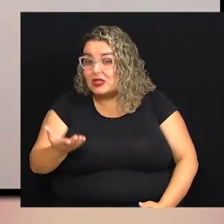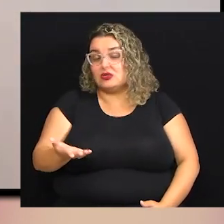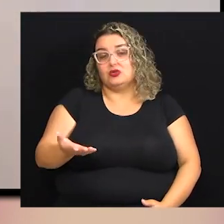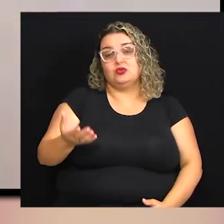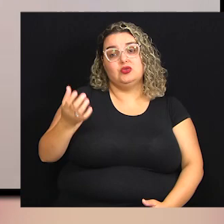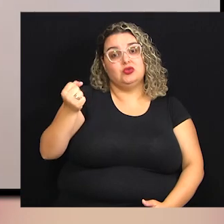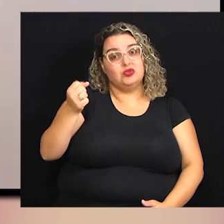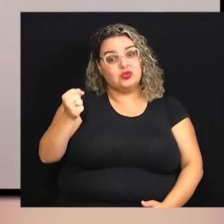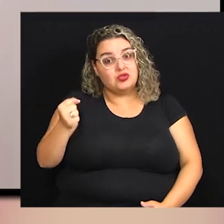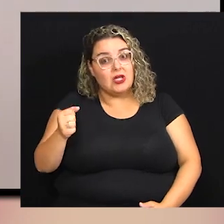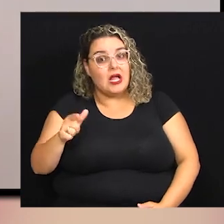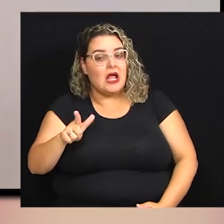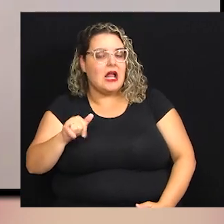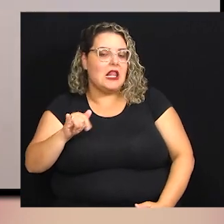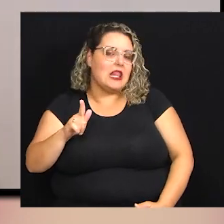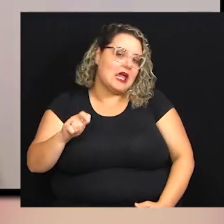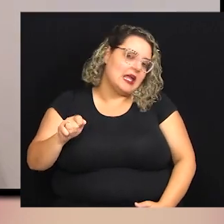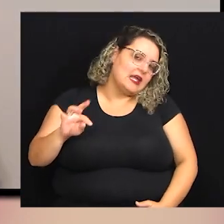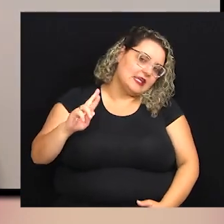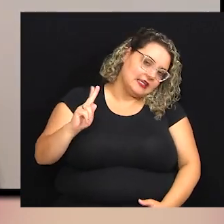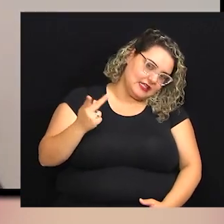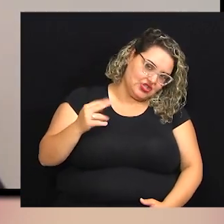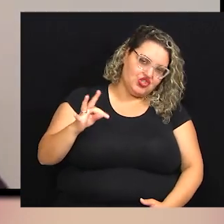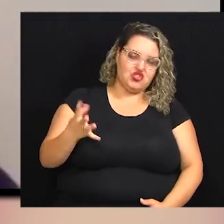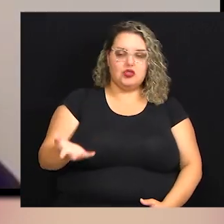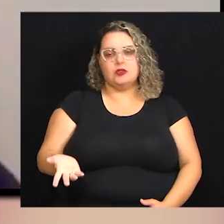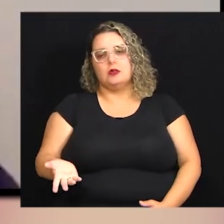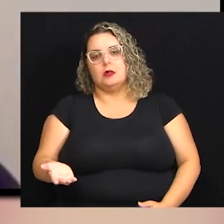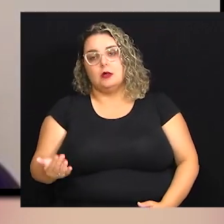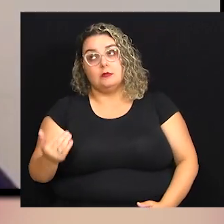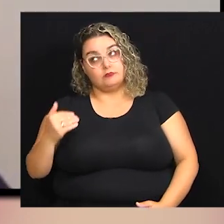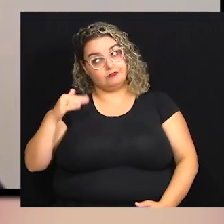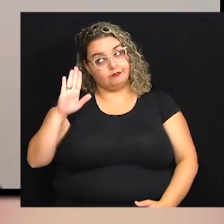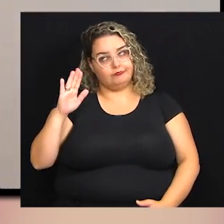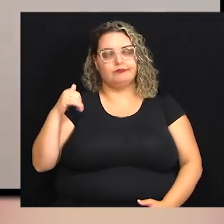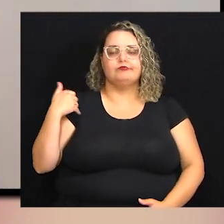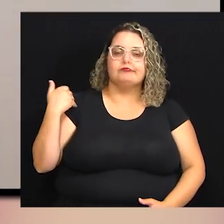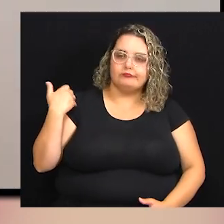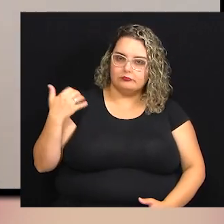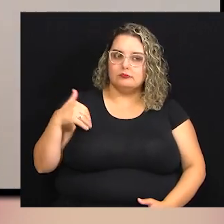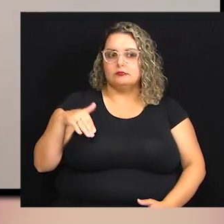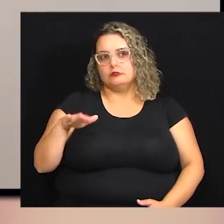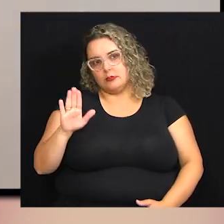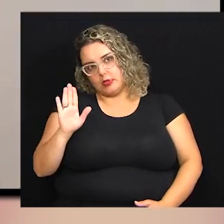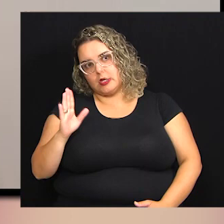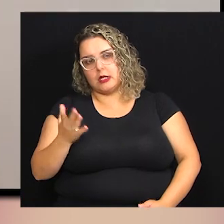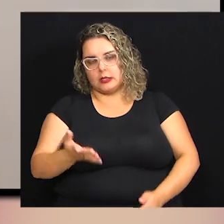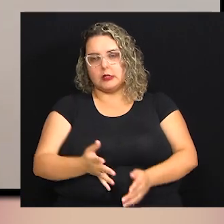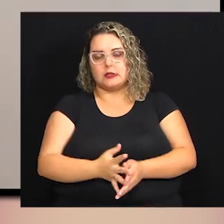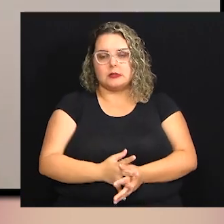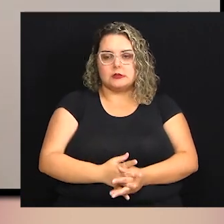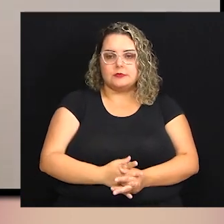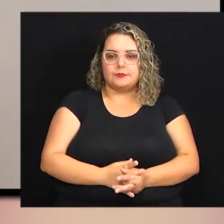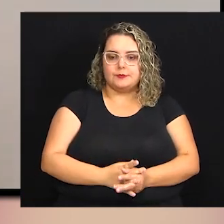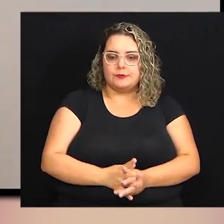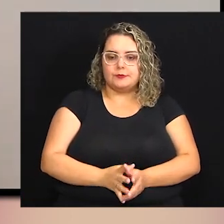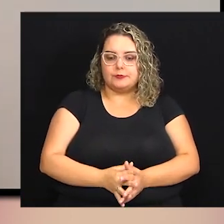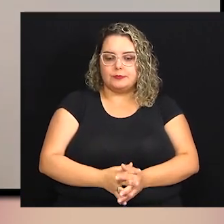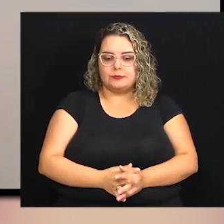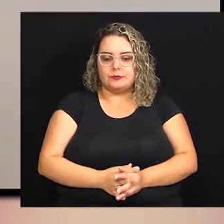desnatado, um leite light. E passando a idade, quando você fica mais